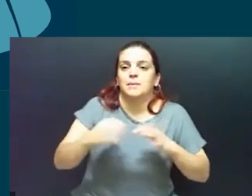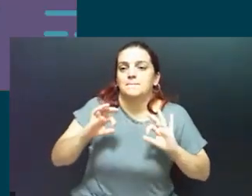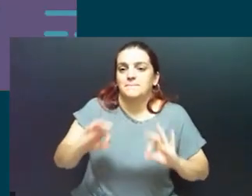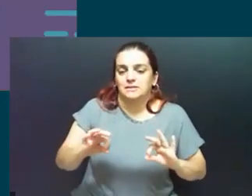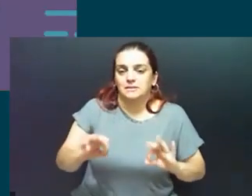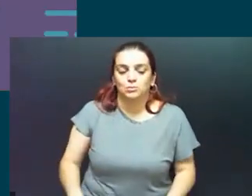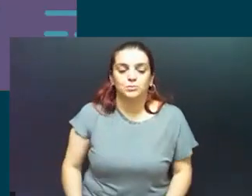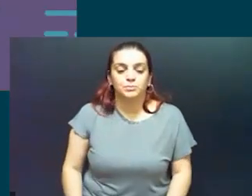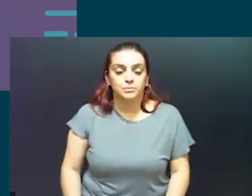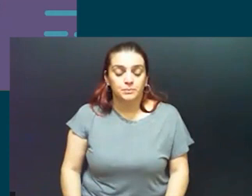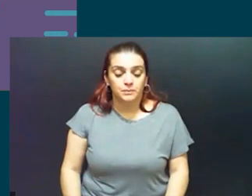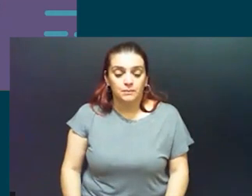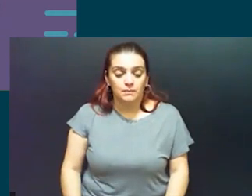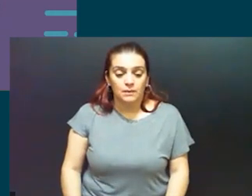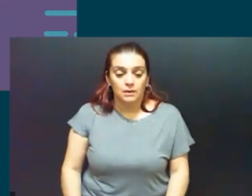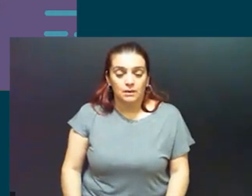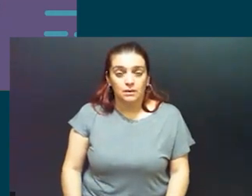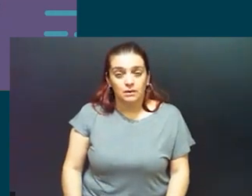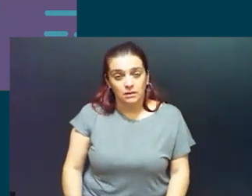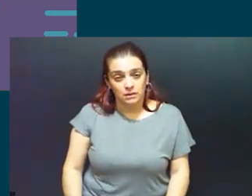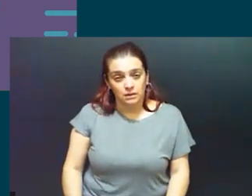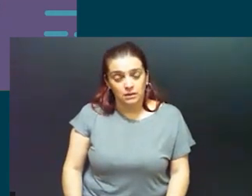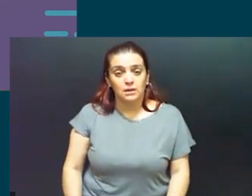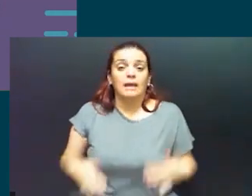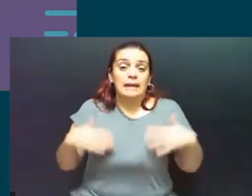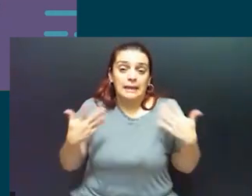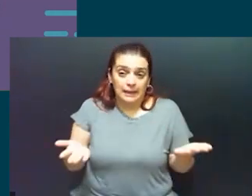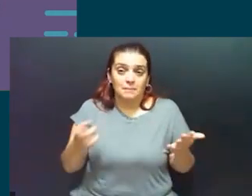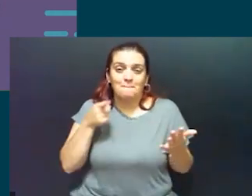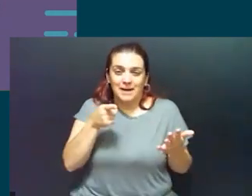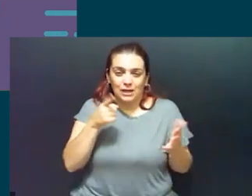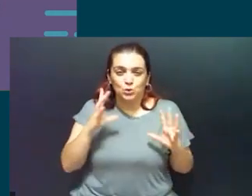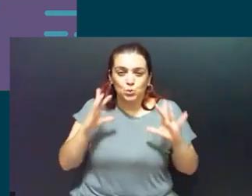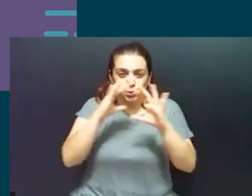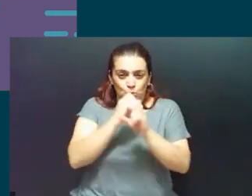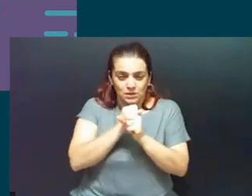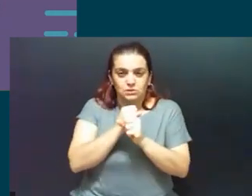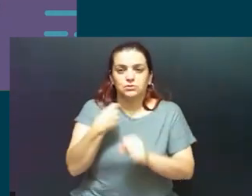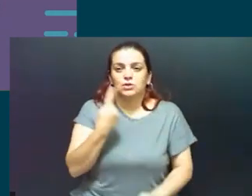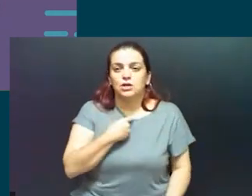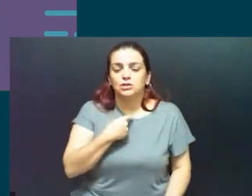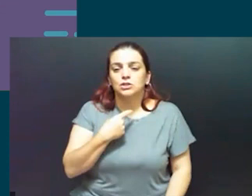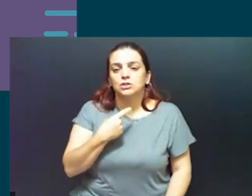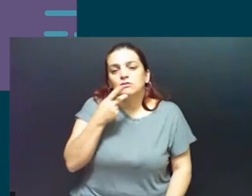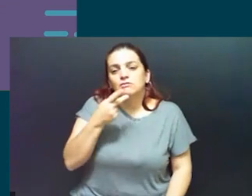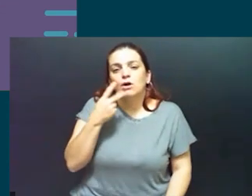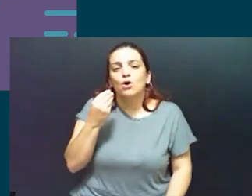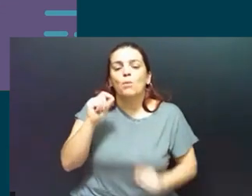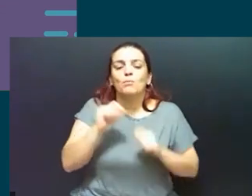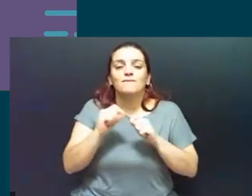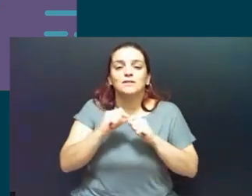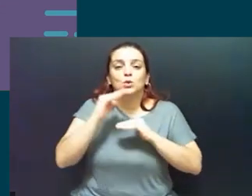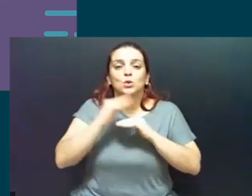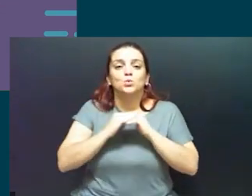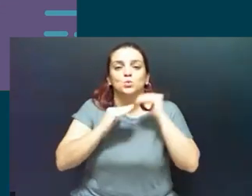E para tudo isso, a gente vai falar um pouquinho de como é que a gente fez a construção disso,